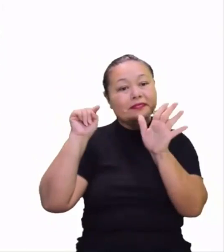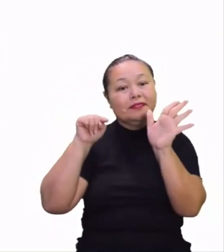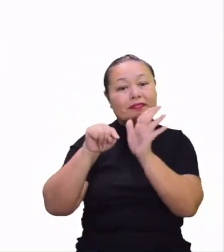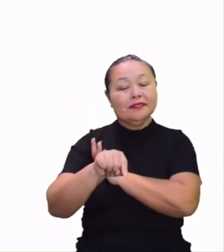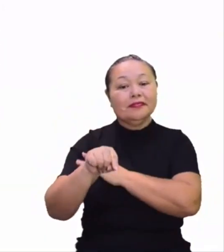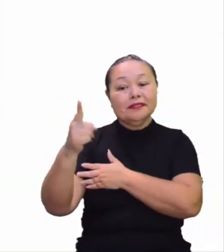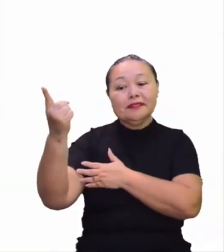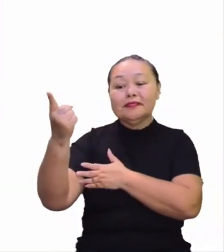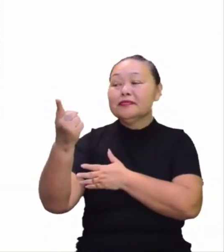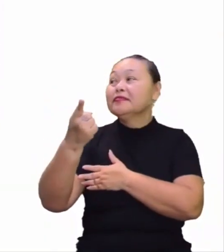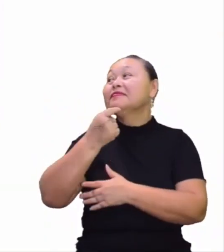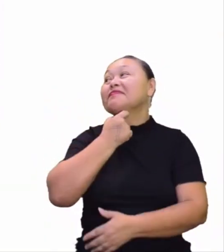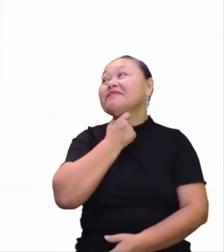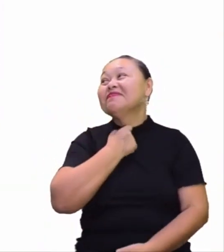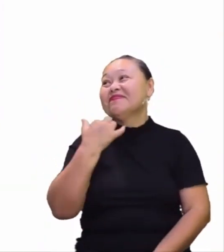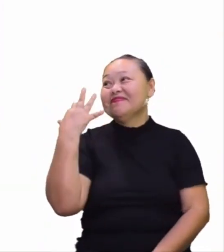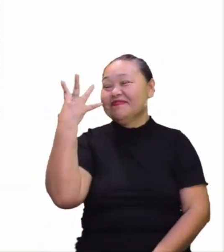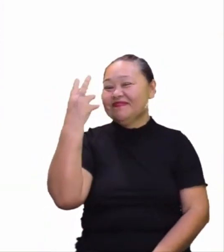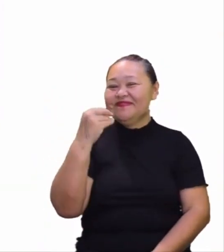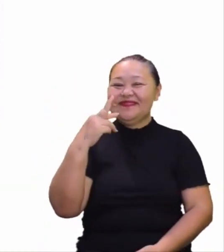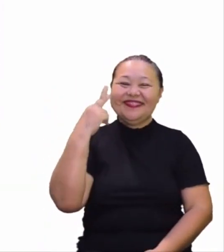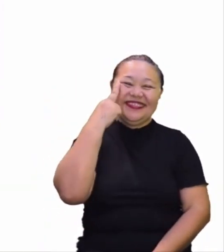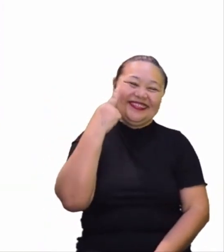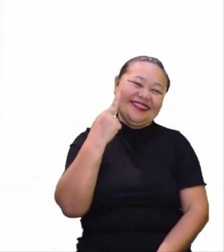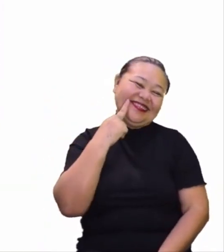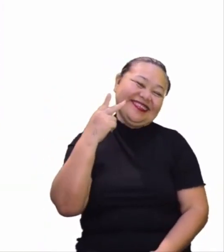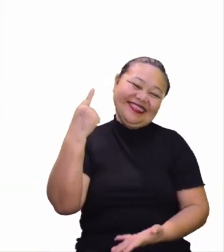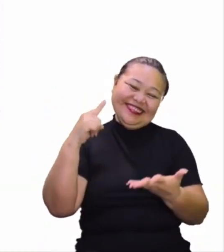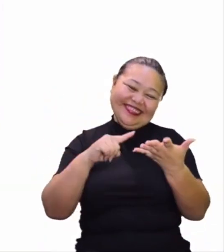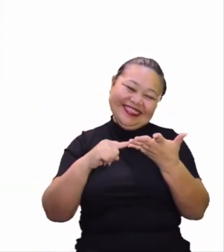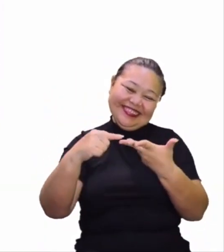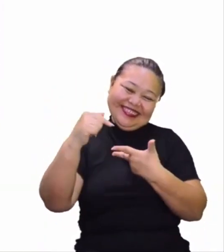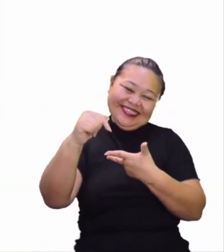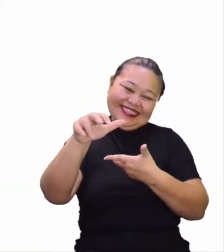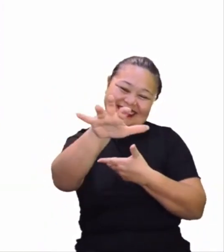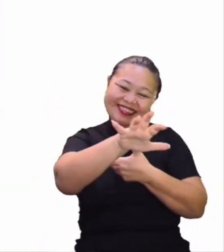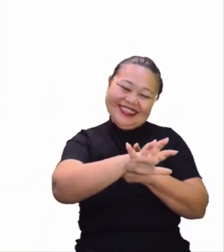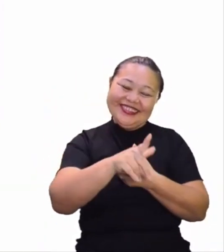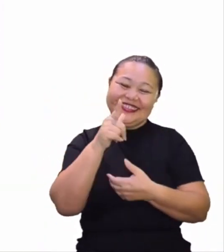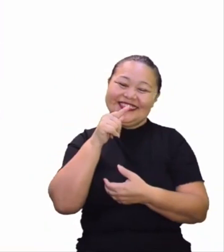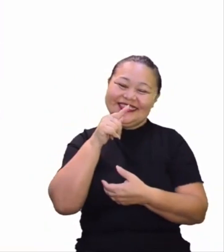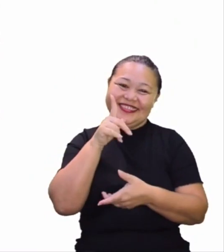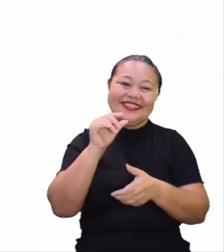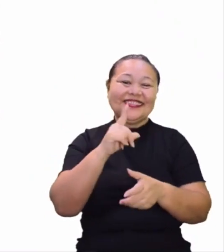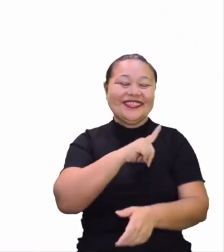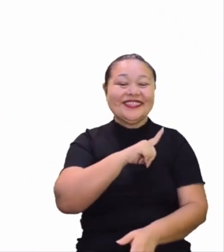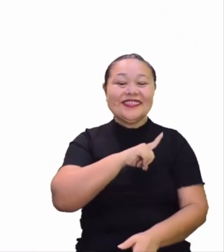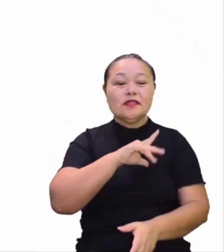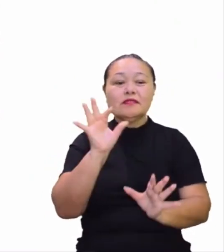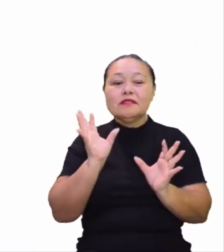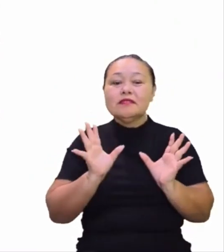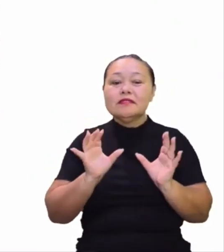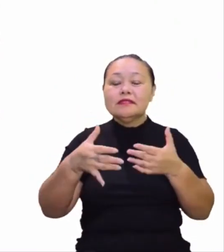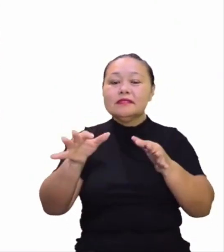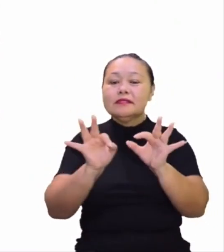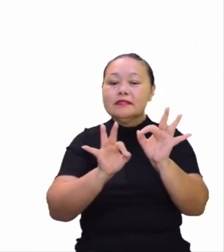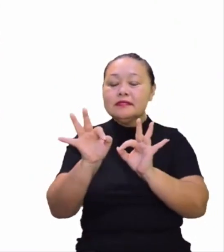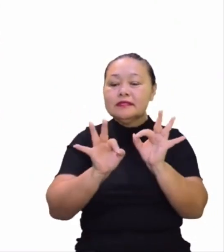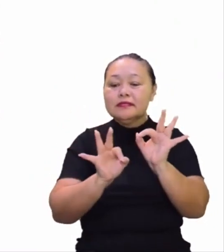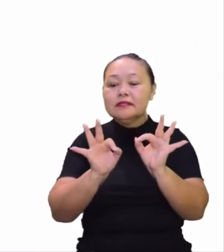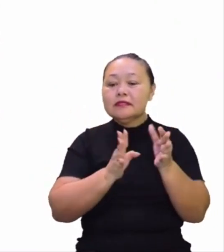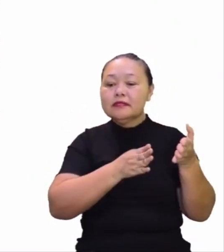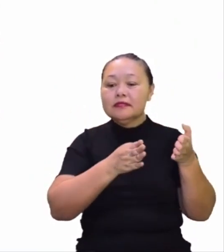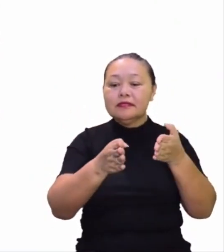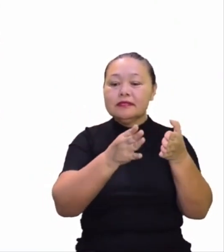segunda. Lê aí com essa sua voz bonita. Rondônia tem 7 bacias hidrográficas, entre as quais a formada a partir